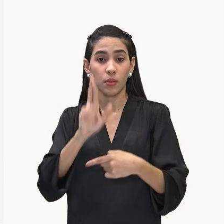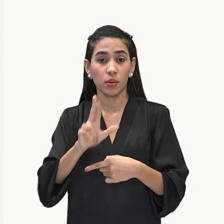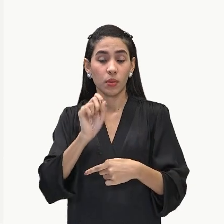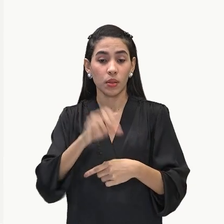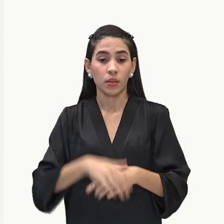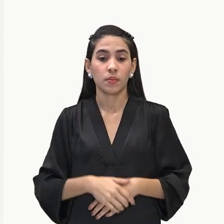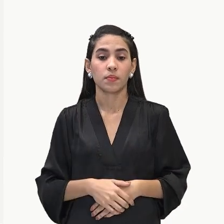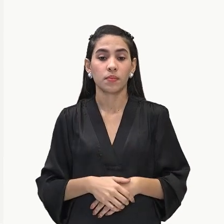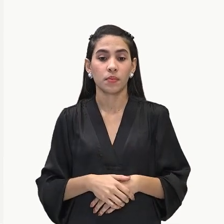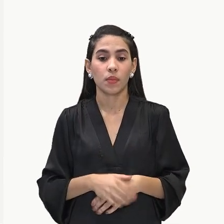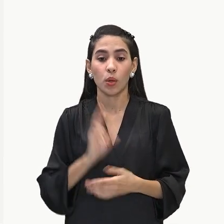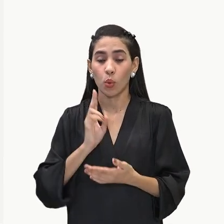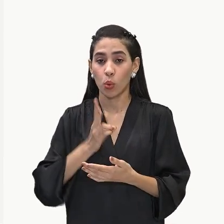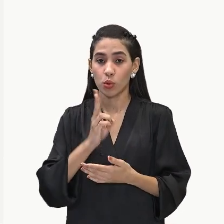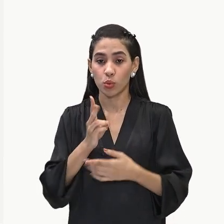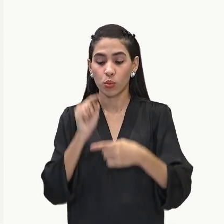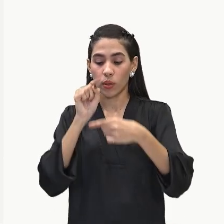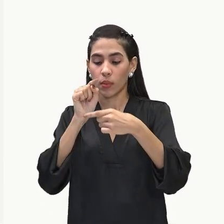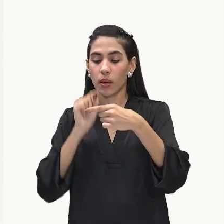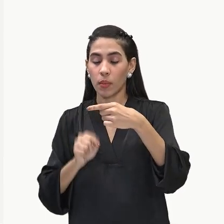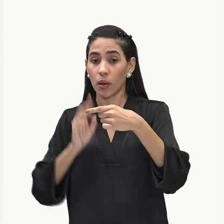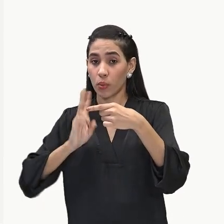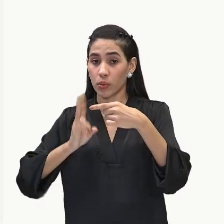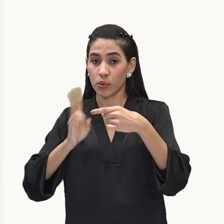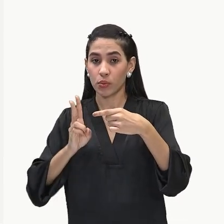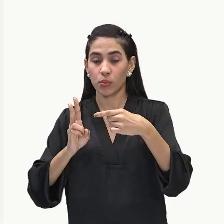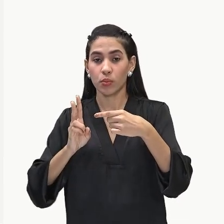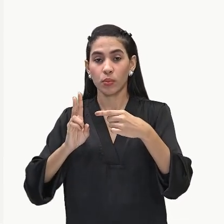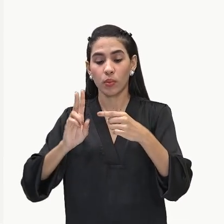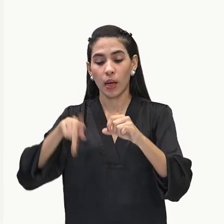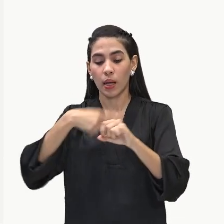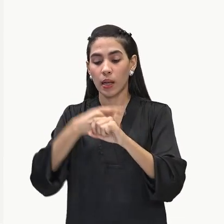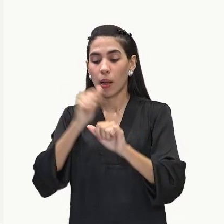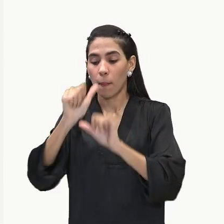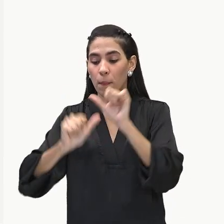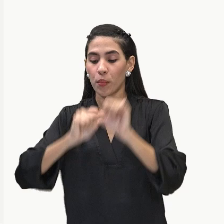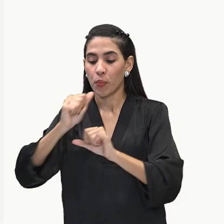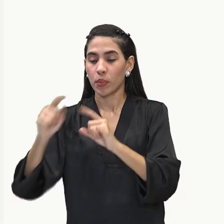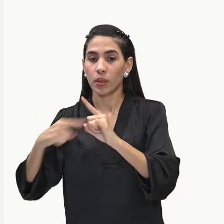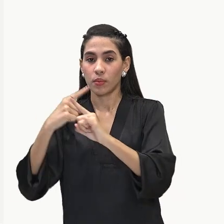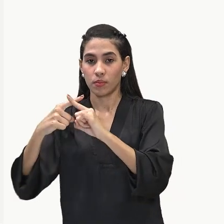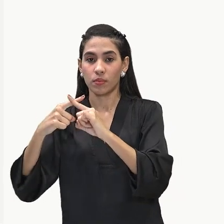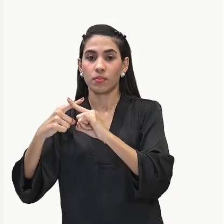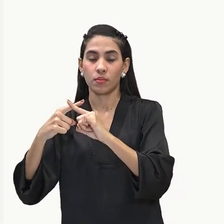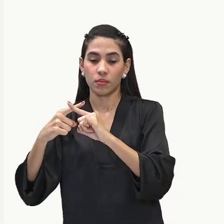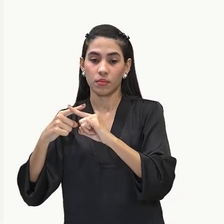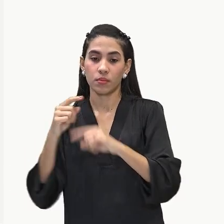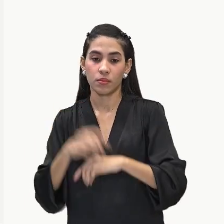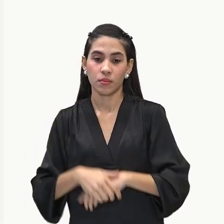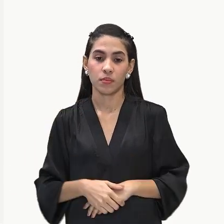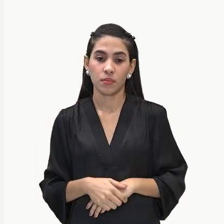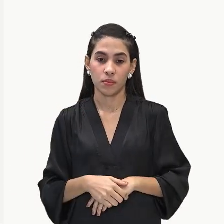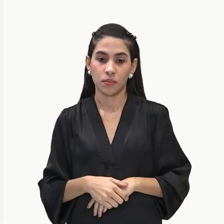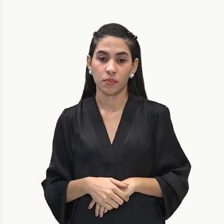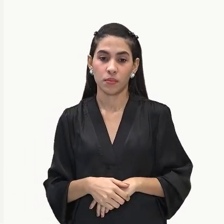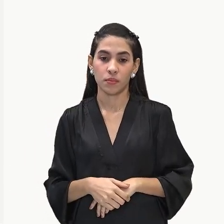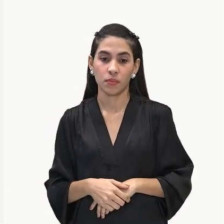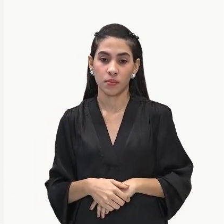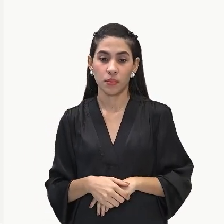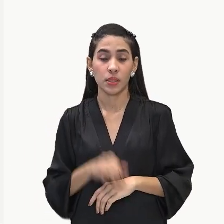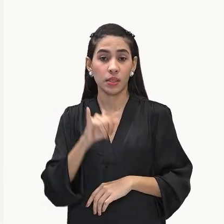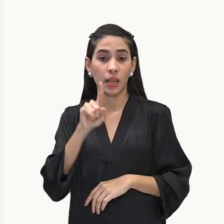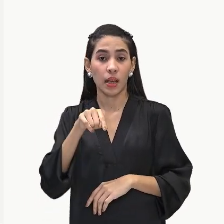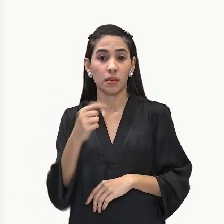conservo a primeira fração e multiplico, ok? Pela inversa, pelo inverso desse. Se